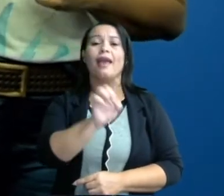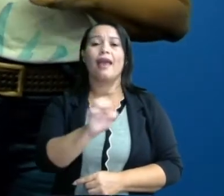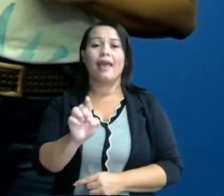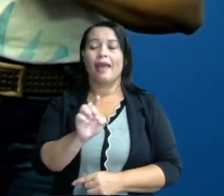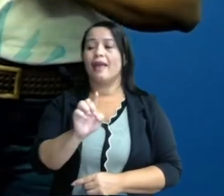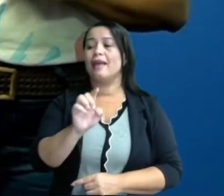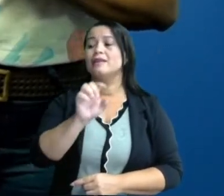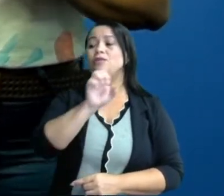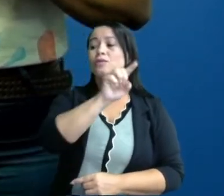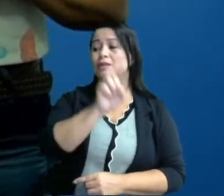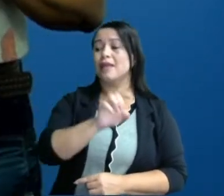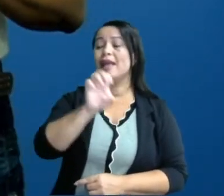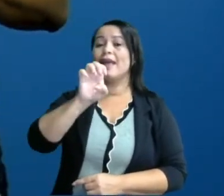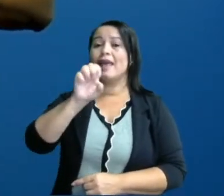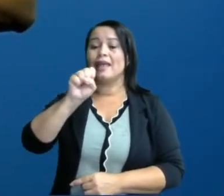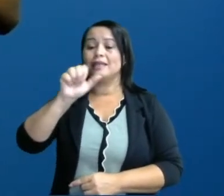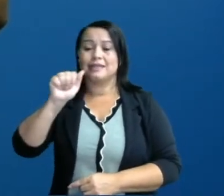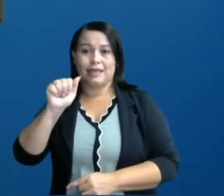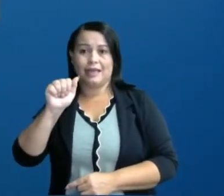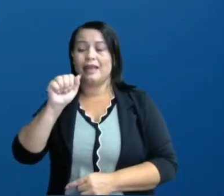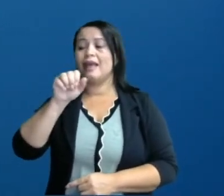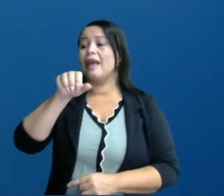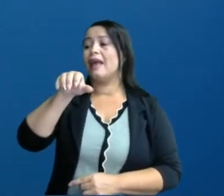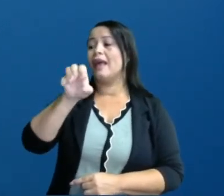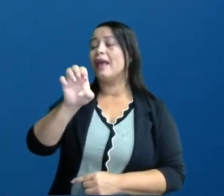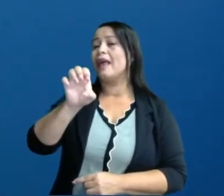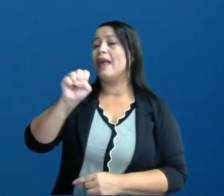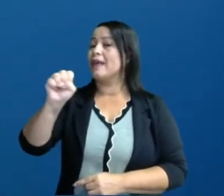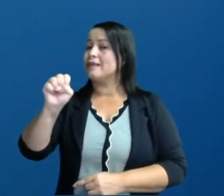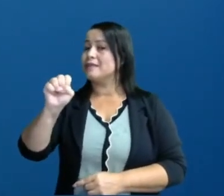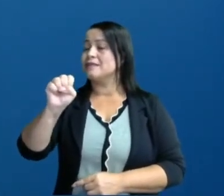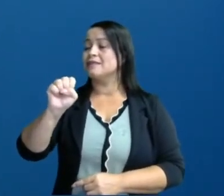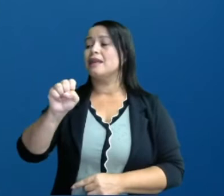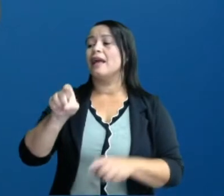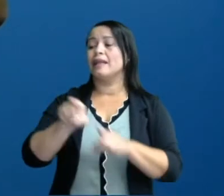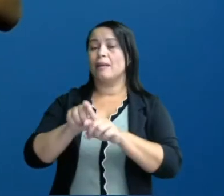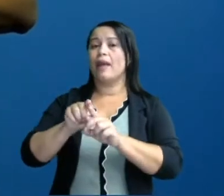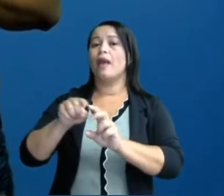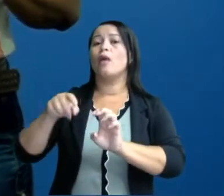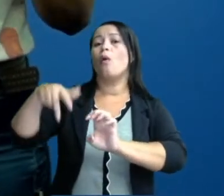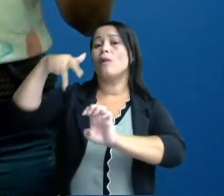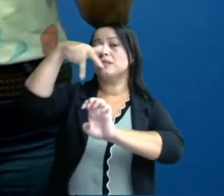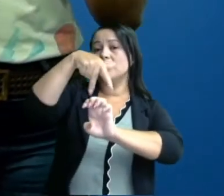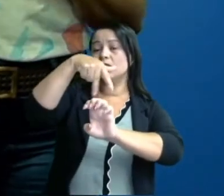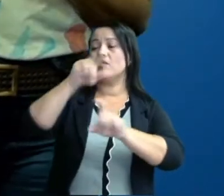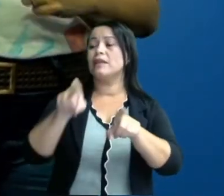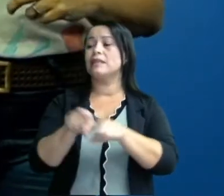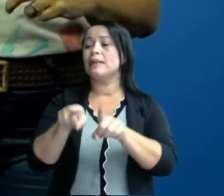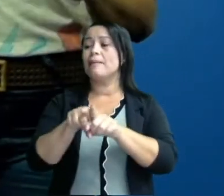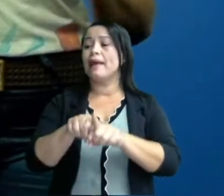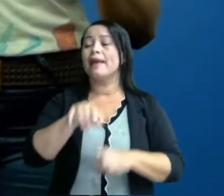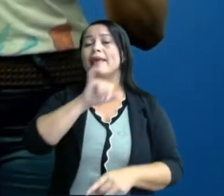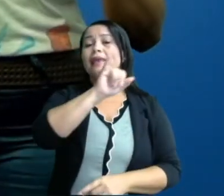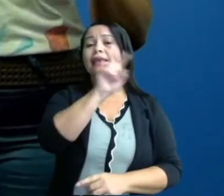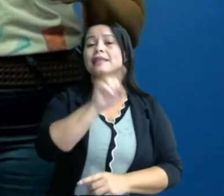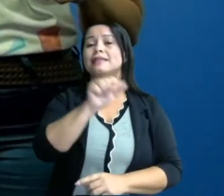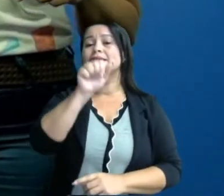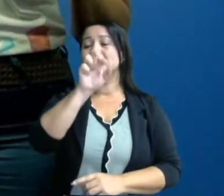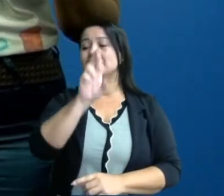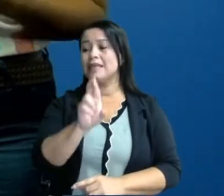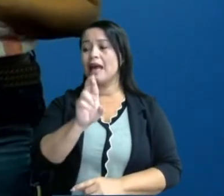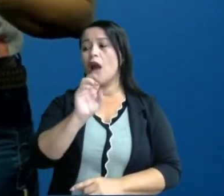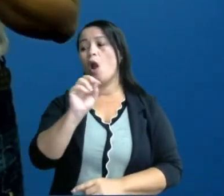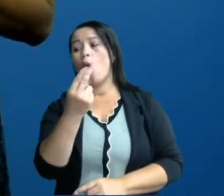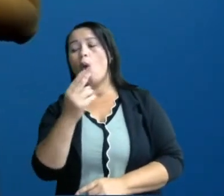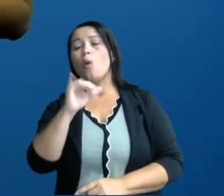Z, esa com S e eis, com S, e acento circunflexo, isar com